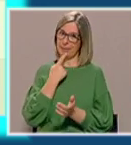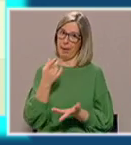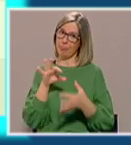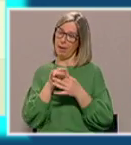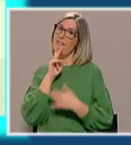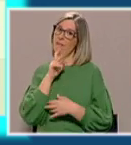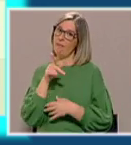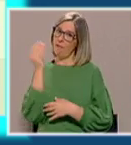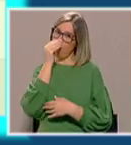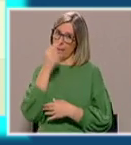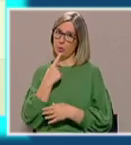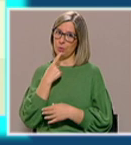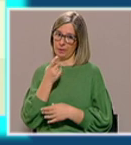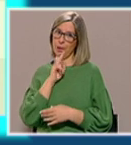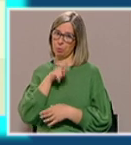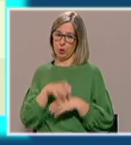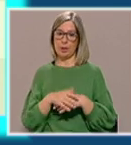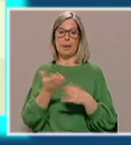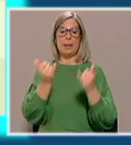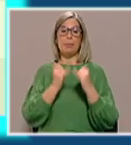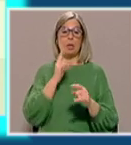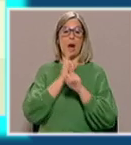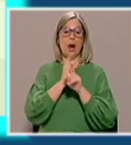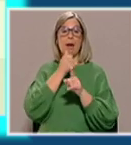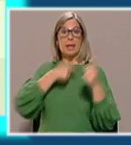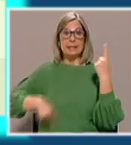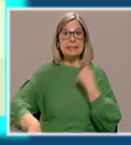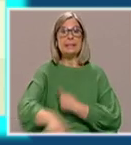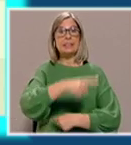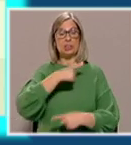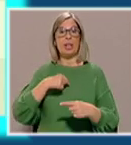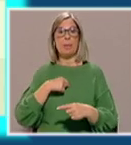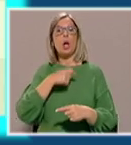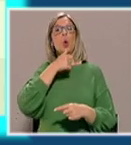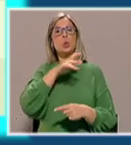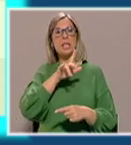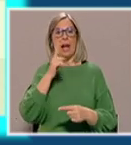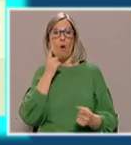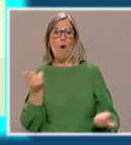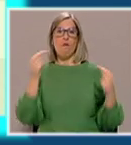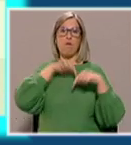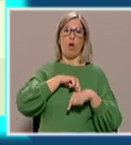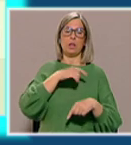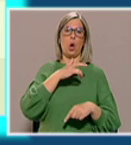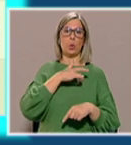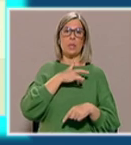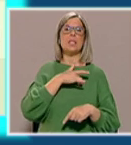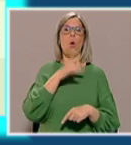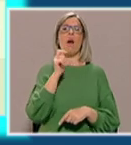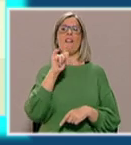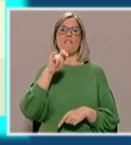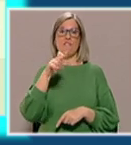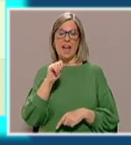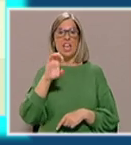circulação sistémica, o que acontece? O sangue regressa ao coração através das veias cavas que estão ligadas à aurícula direita. E esta